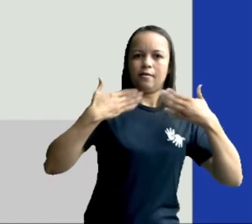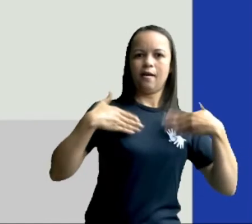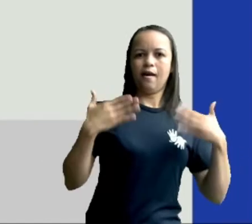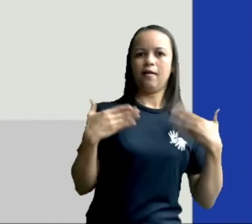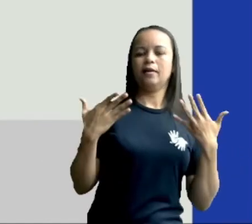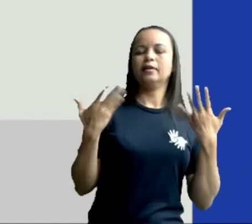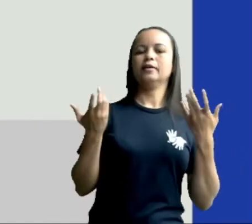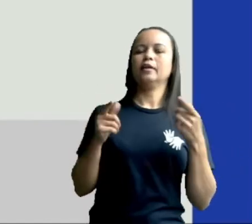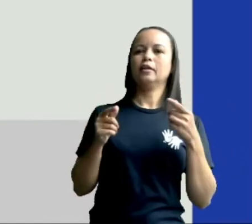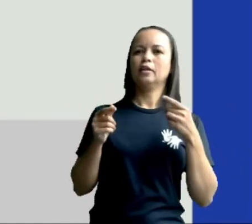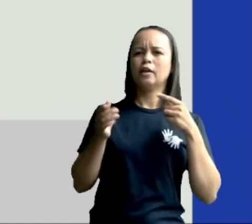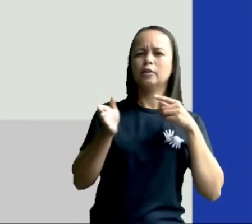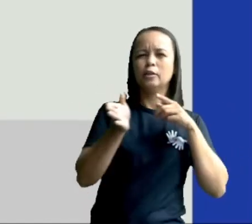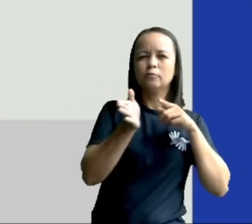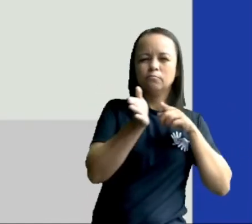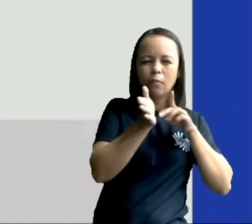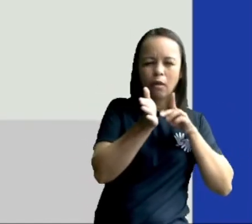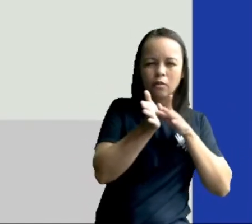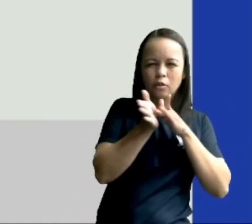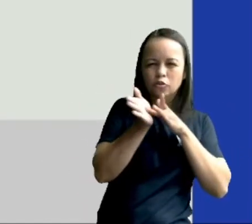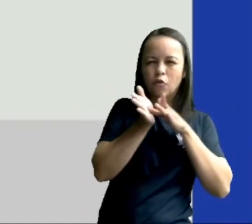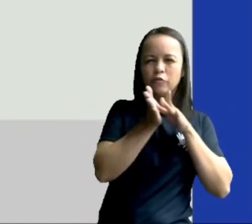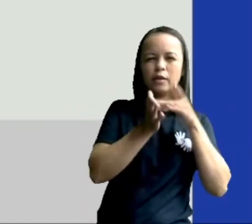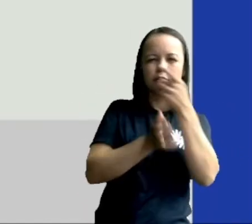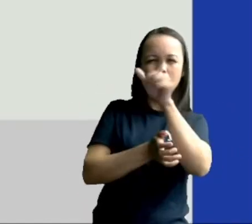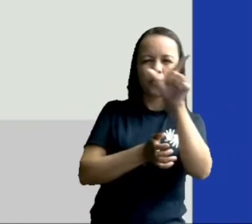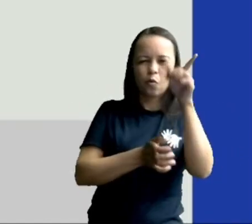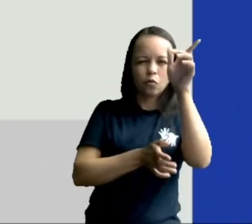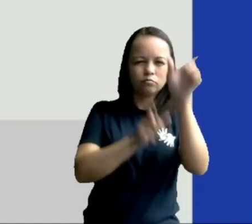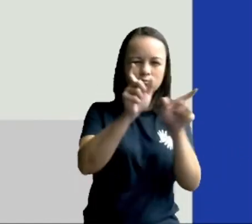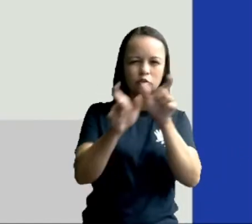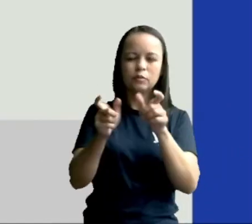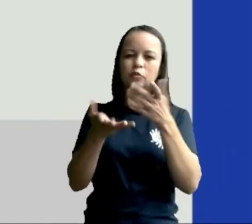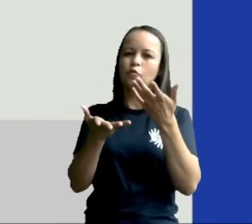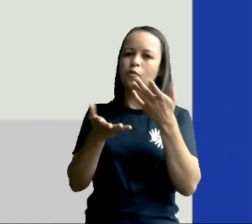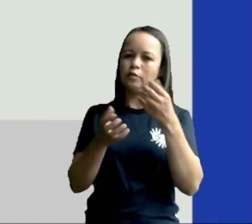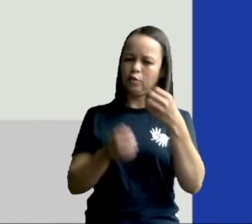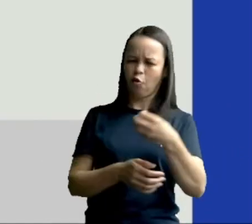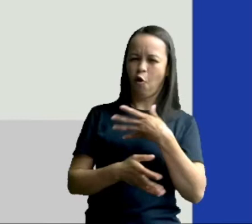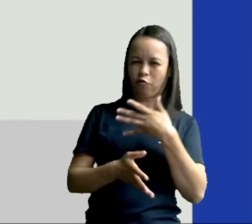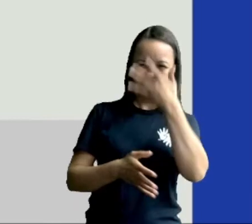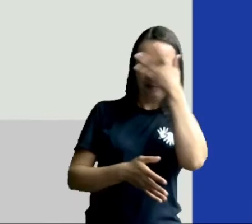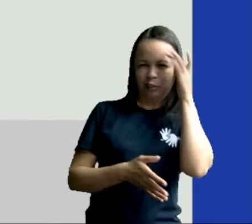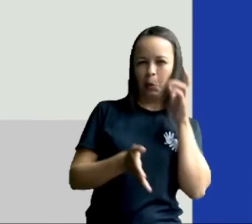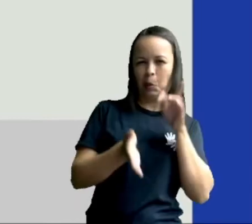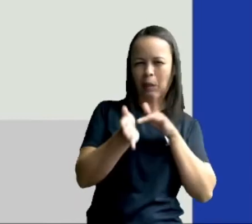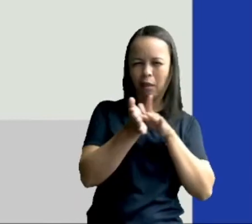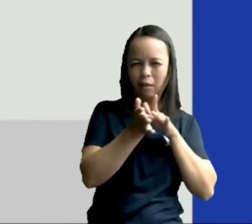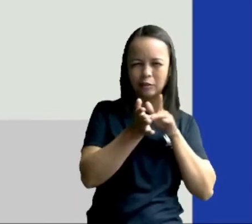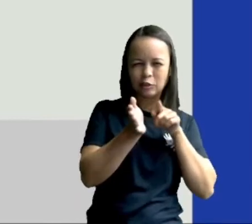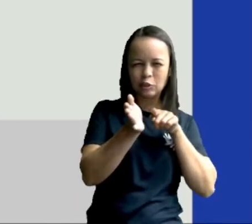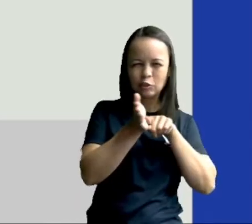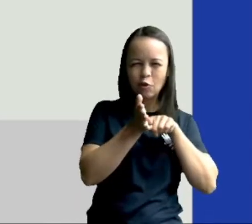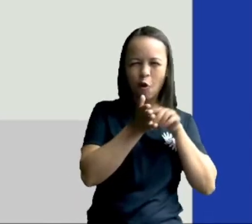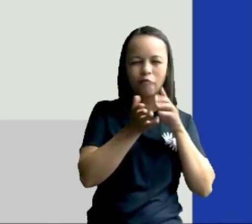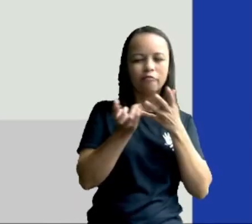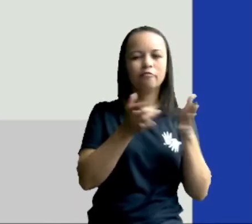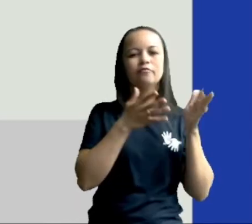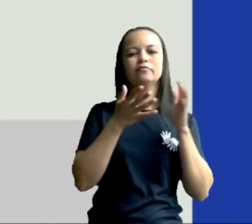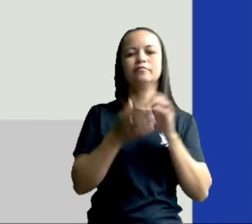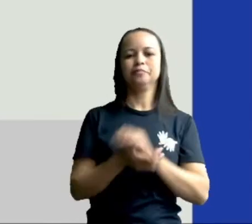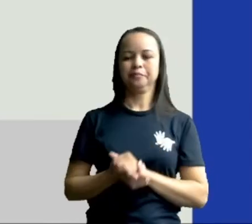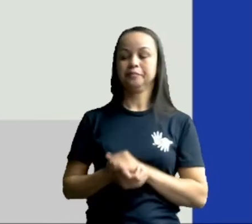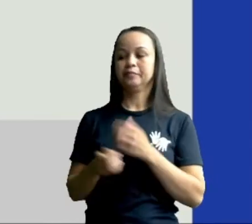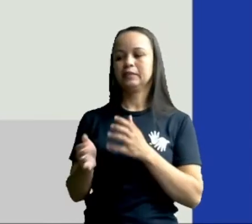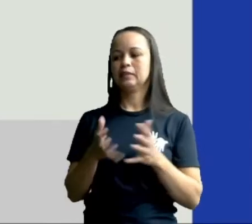com desconfiança por outros. Algo novo. O que é novo a gente desconfia, não é não? As emissões do primeiro telejornal começaram